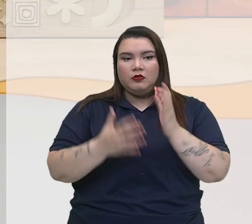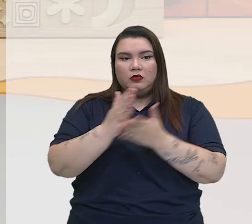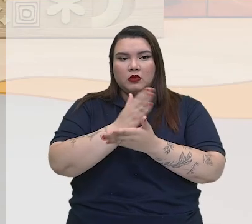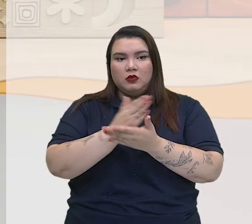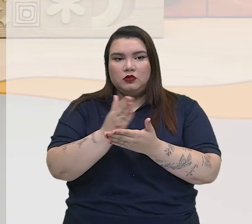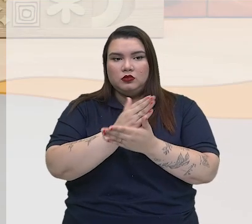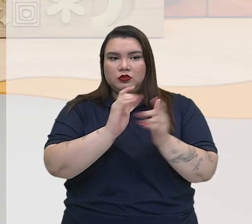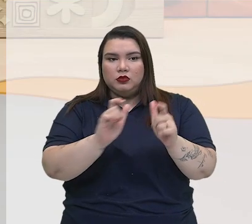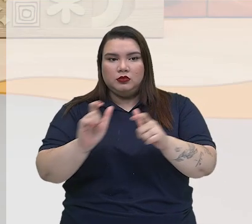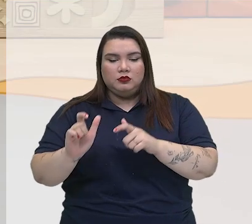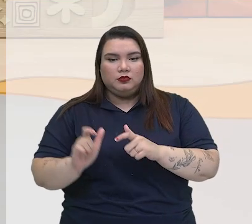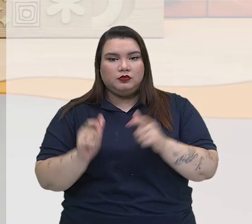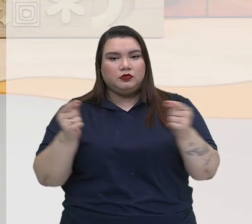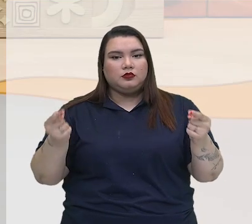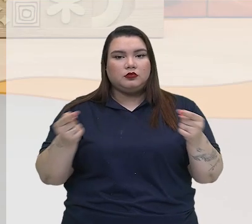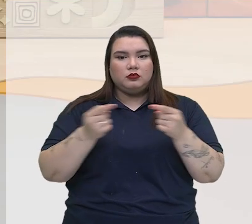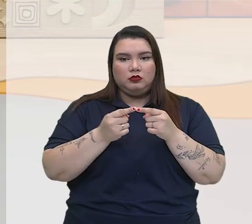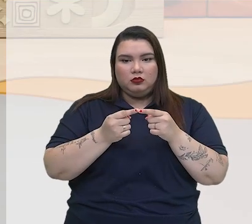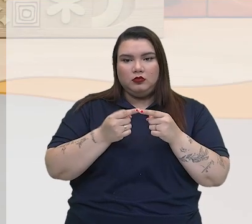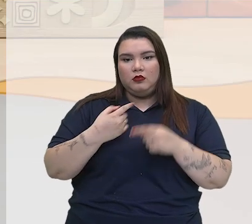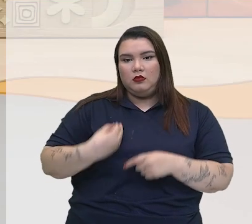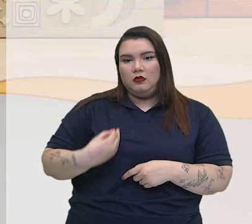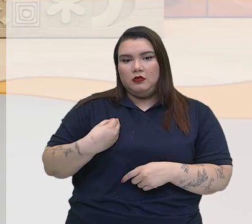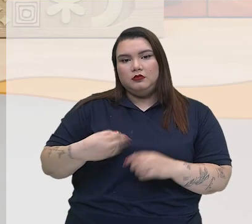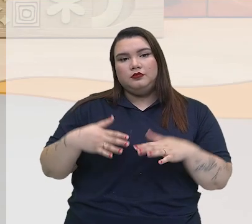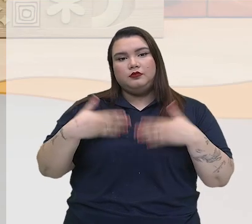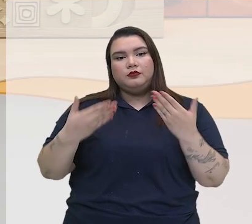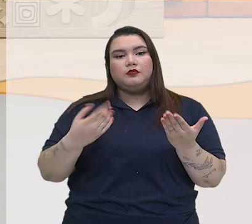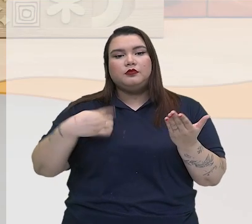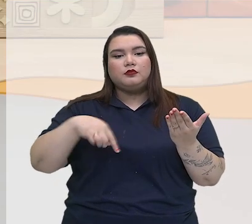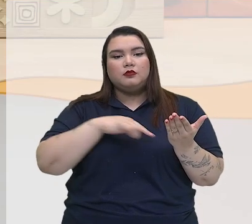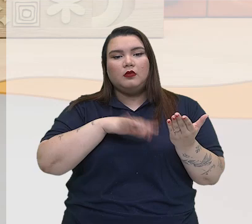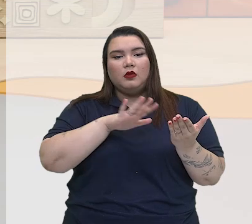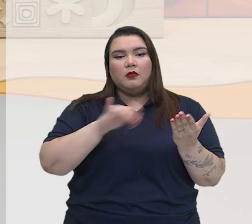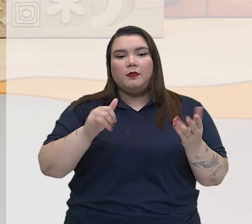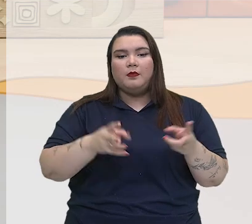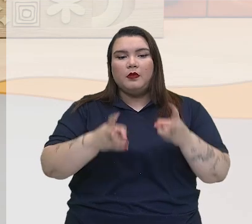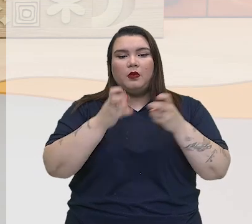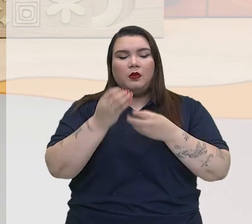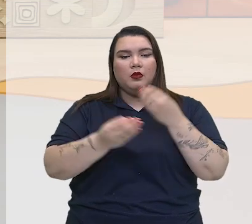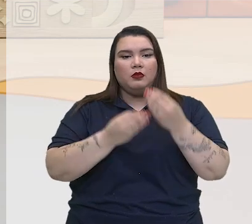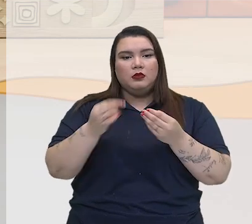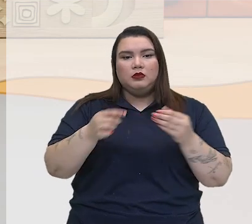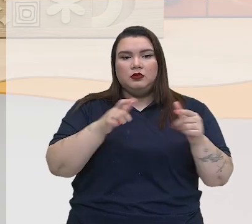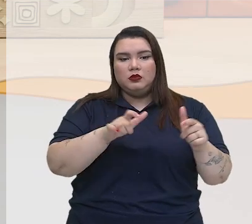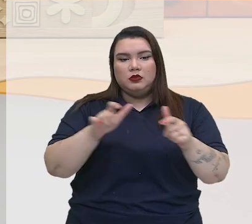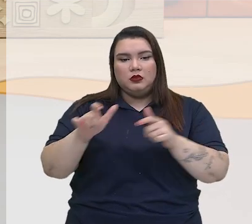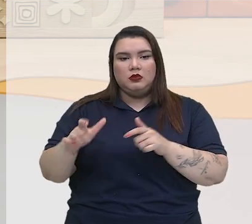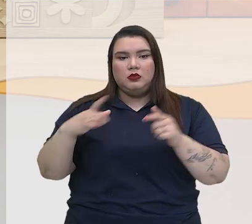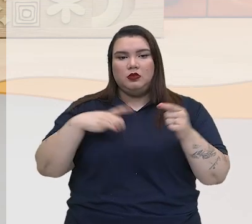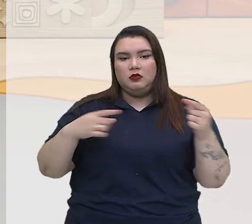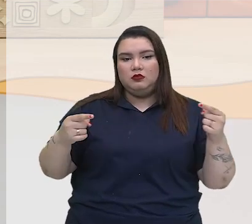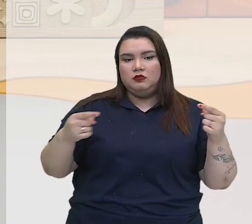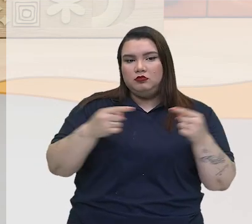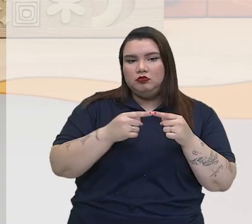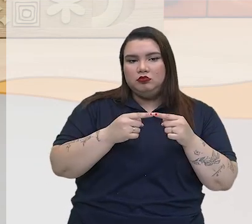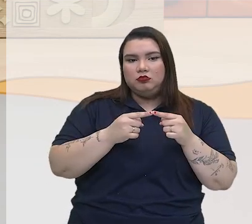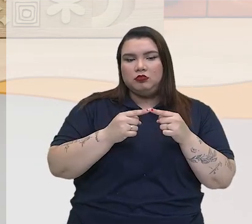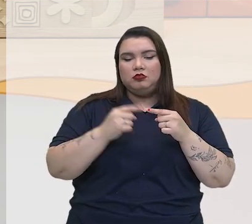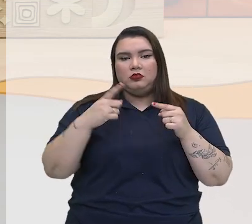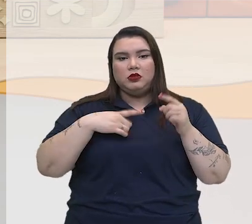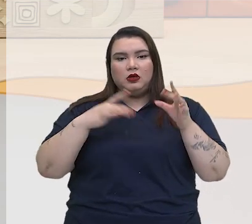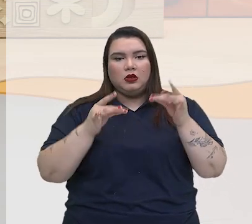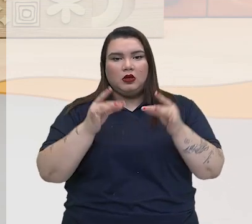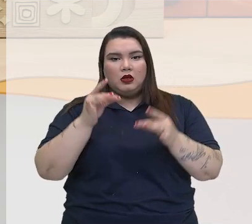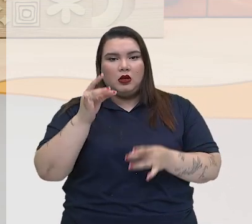desses lugares de vivência. E aí a gente vai ver como esses lugares eles acabam moldando